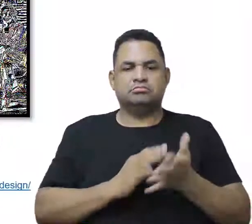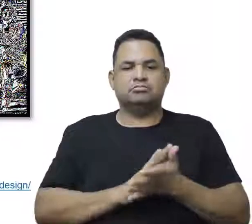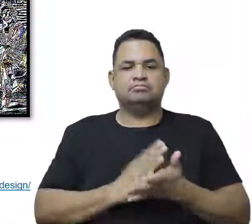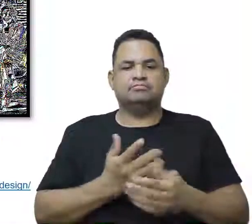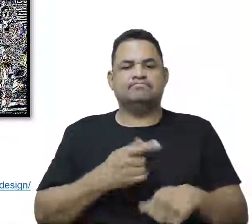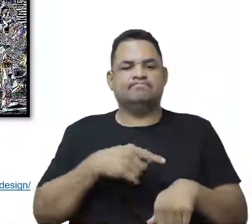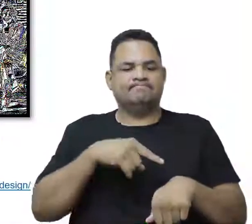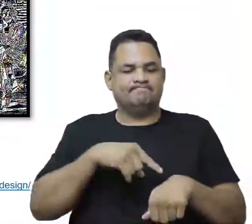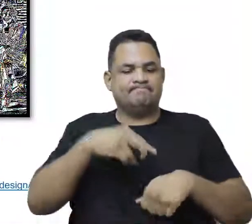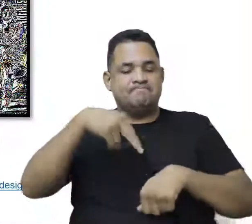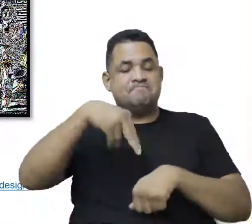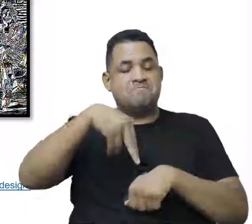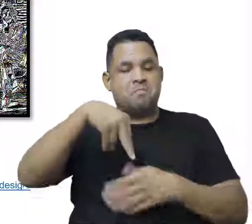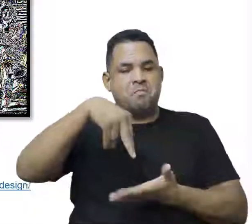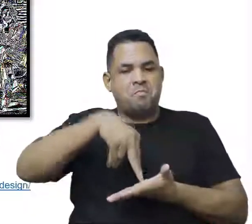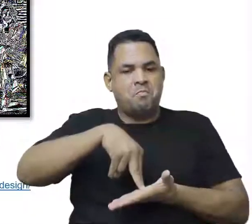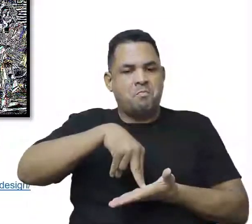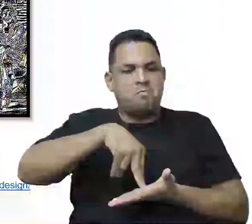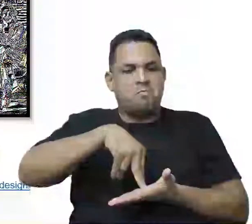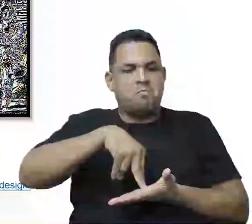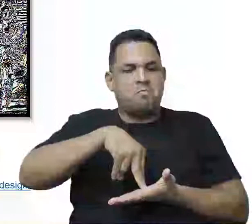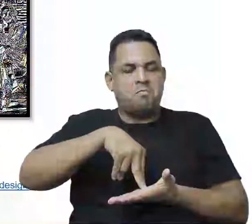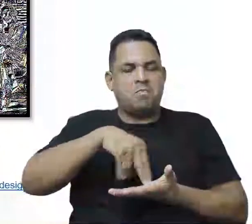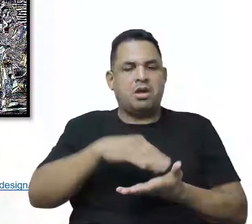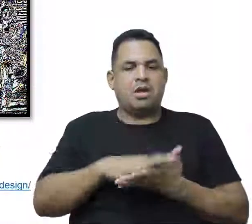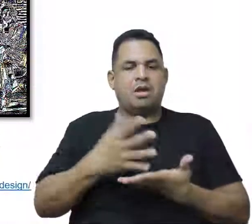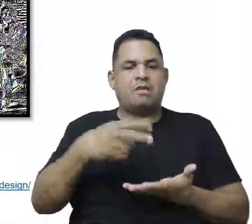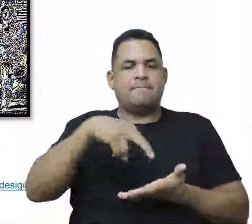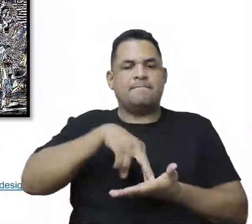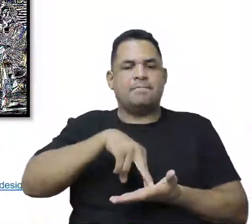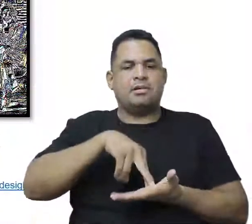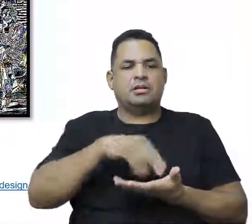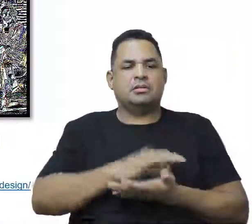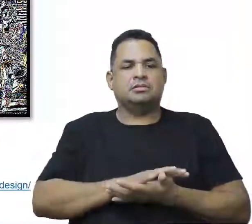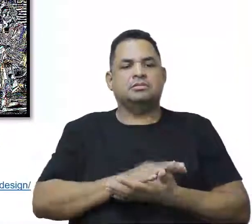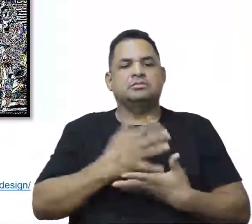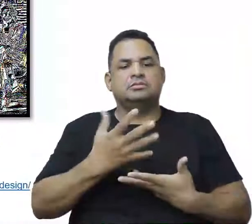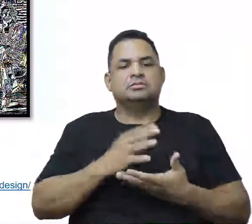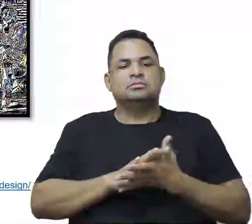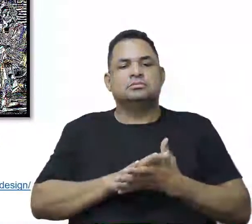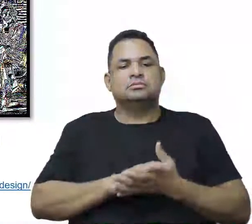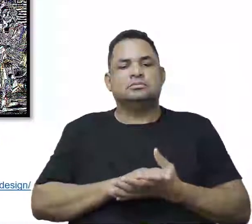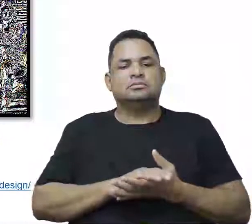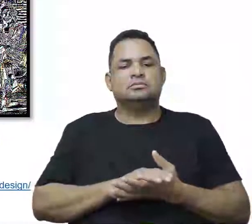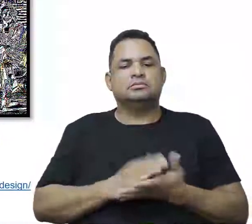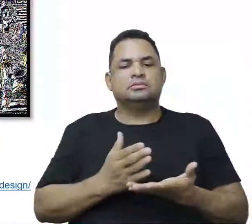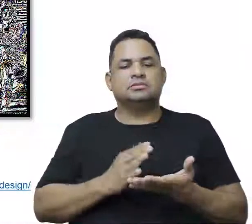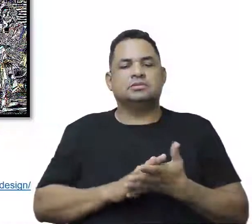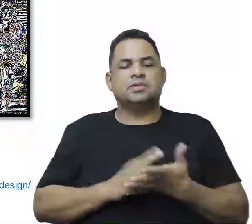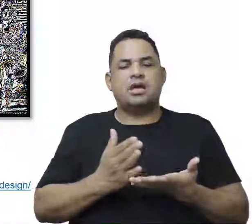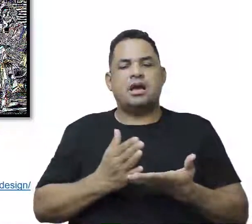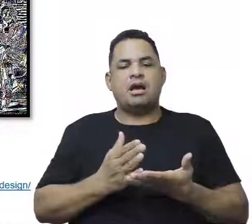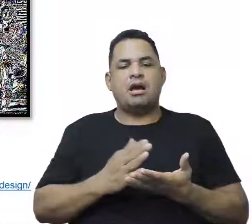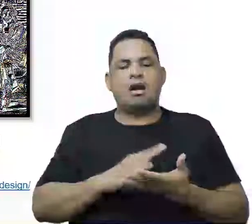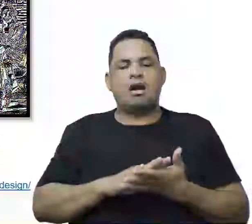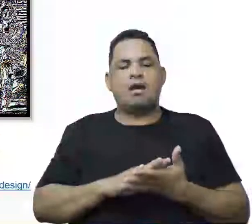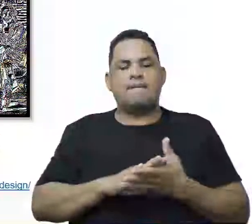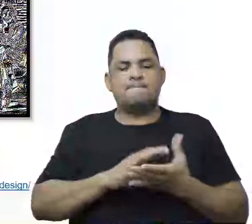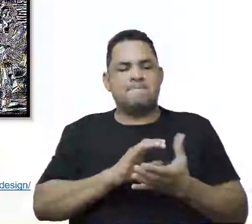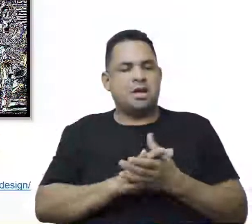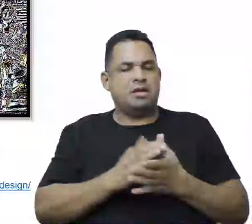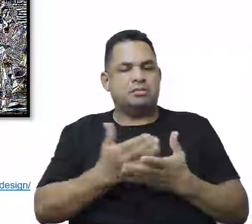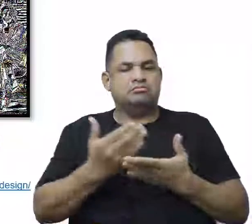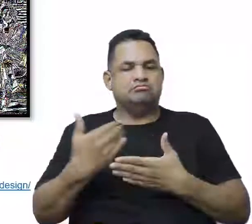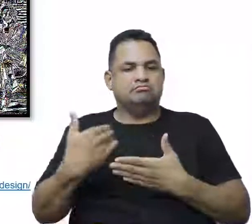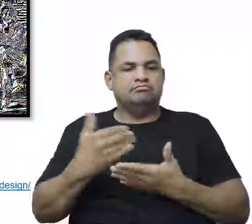muito tempo em pé, ou tipo, você está ali com uma perna descansando e a outra, as mãos atrás, então você mostrou ali